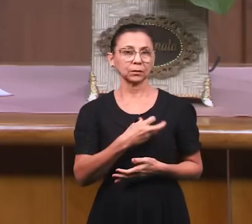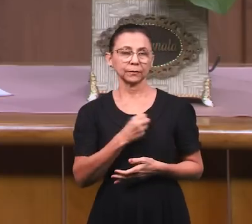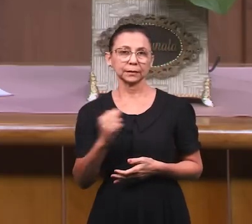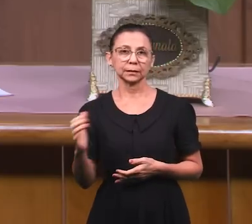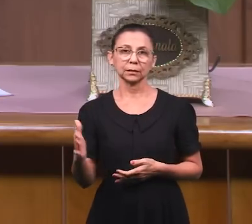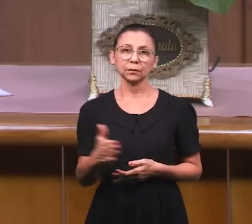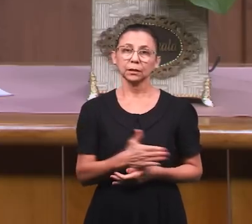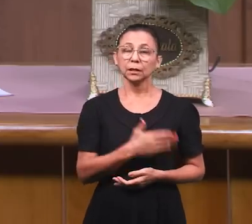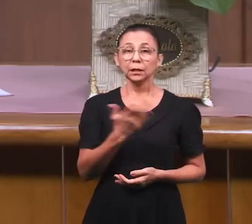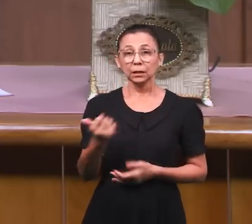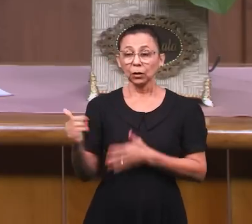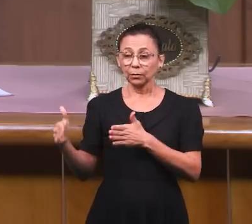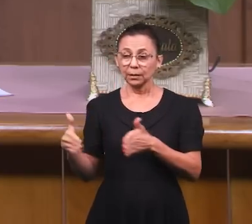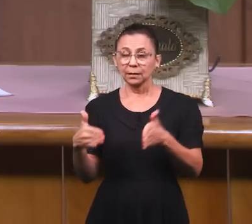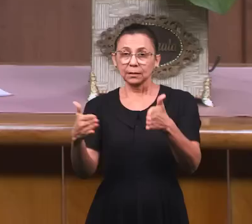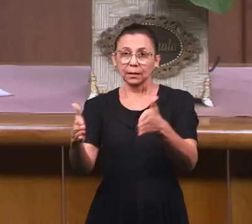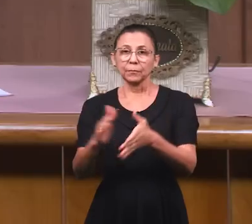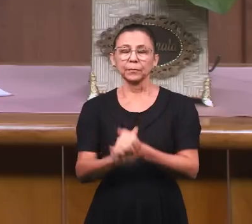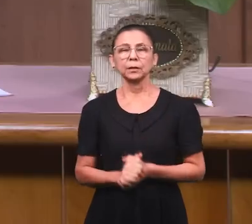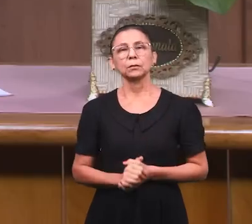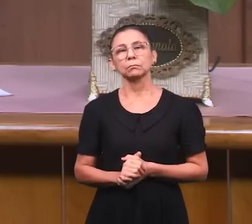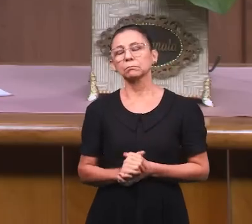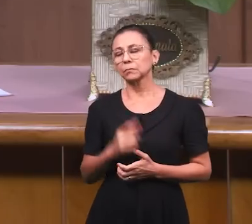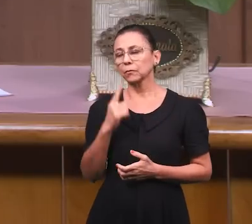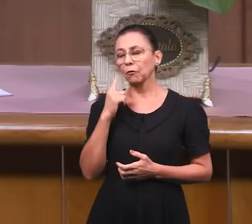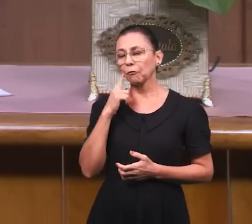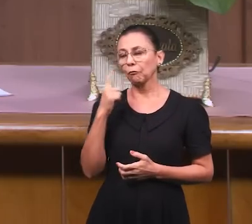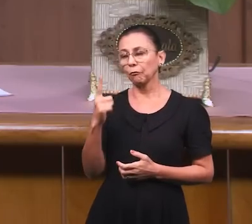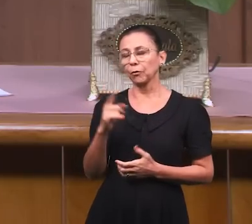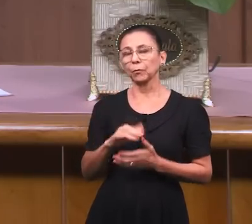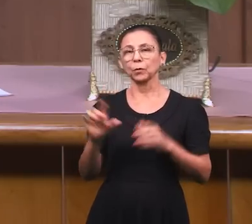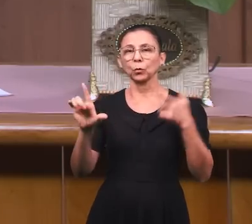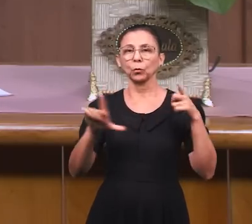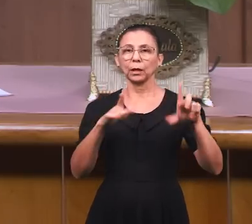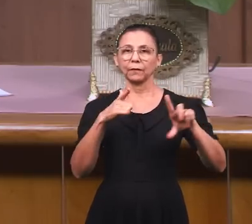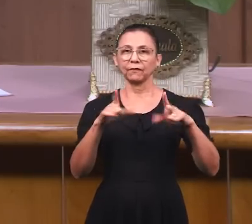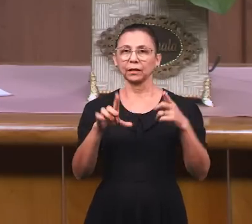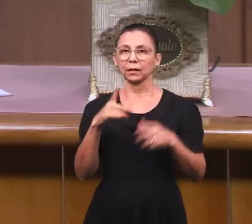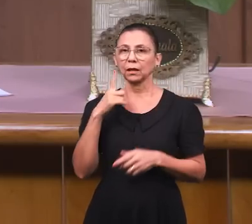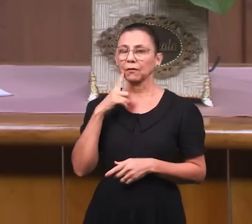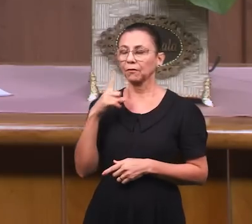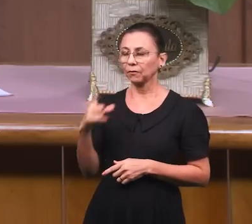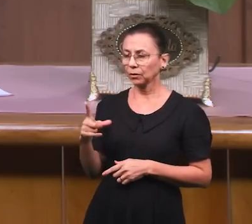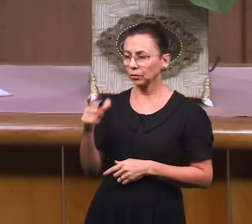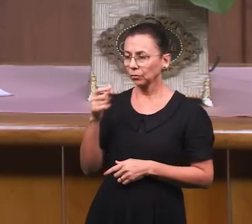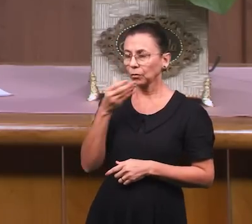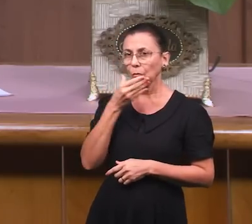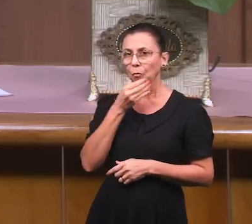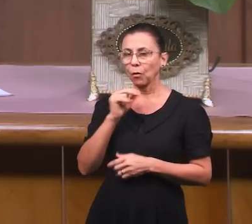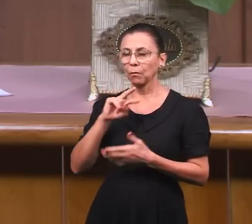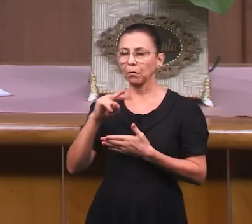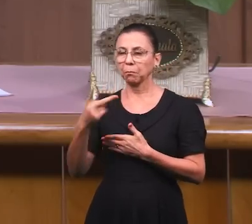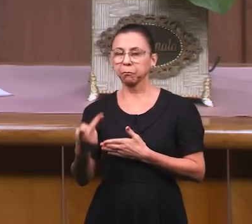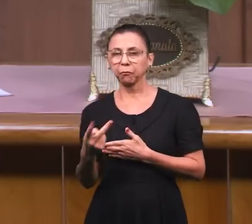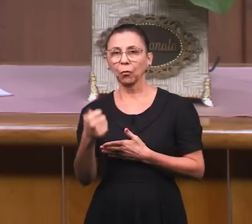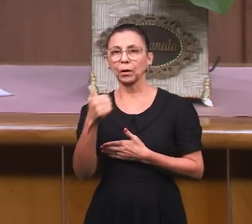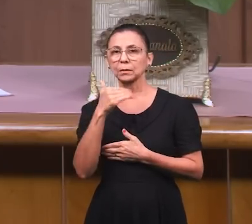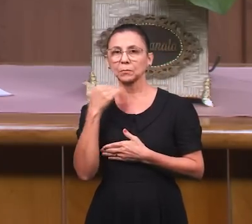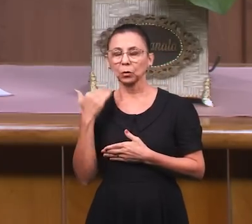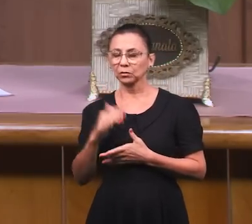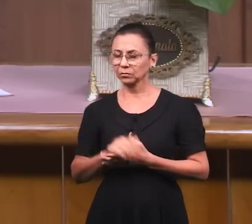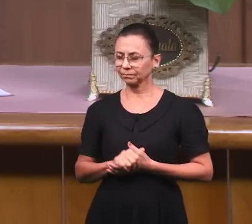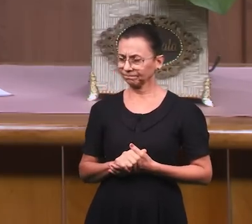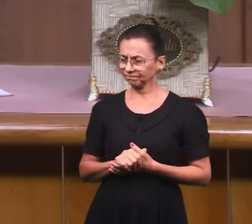O levita, da mesma forma, viu aquele homem e passou de largo, porque nada podiam fazer. E nós